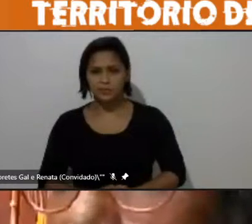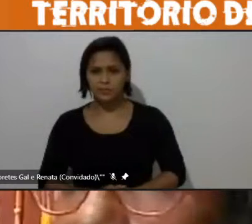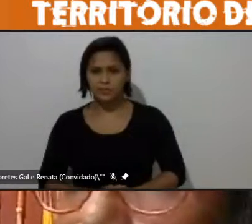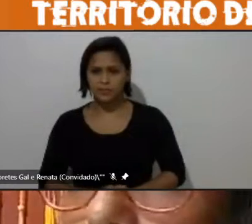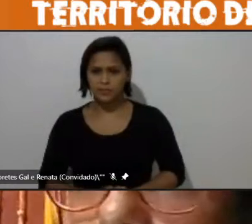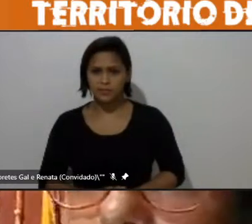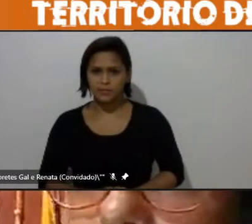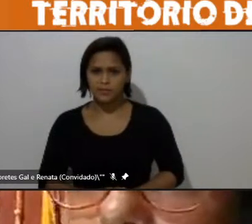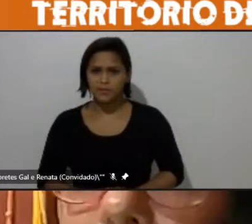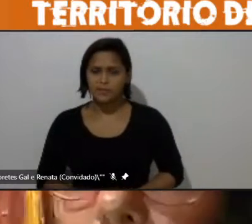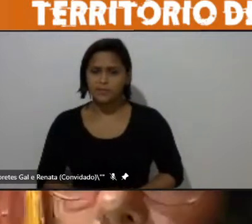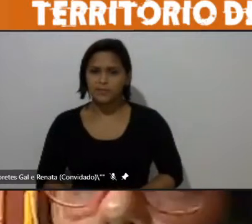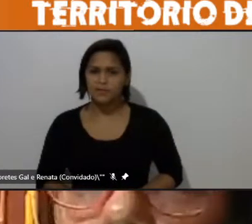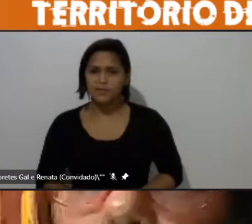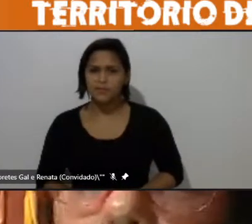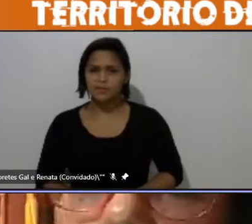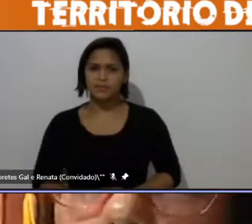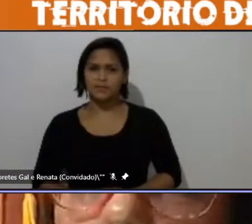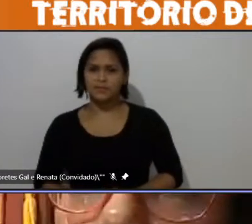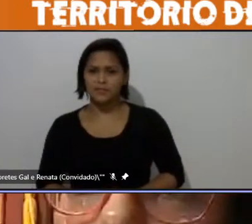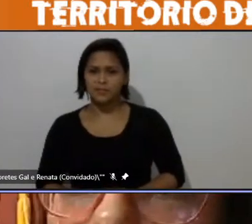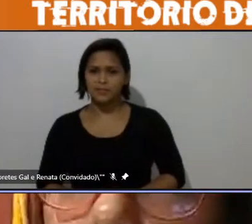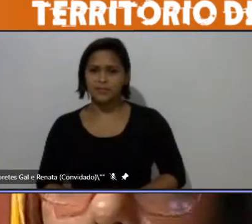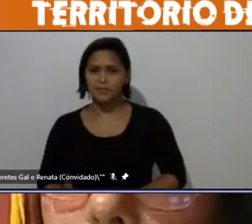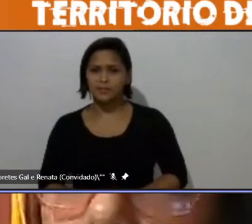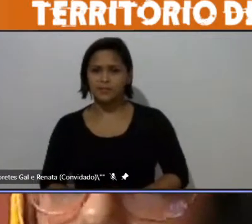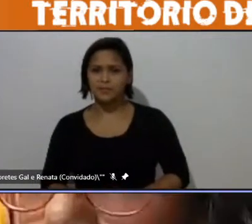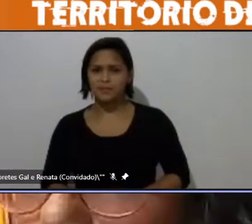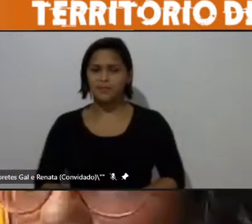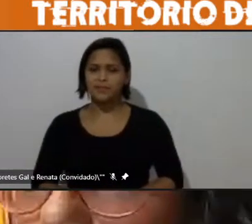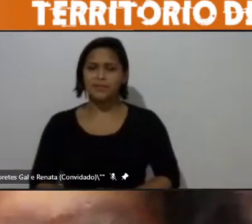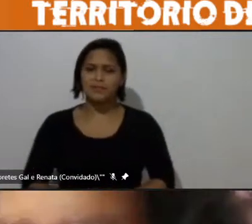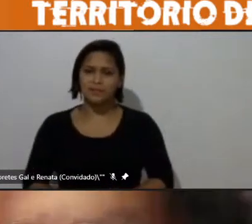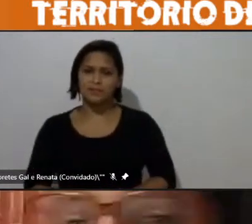Passar já. Estou procurando aqui. Obrigada.